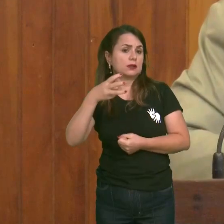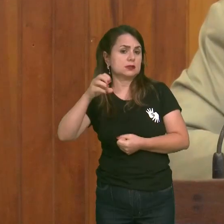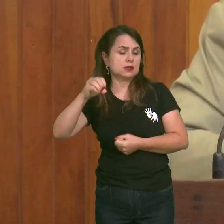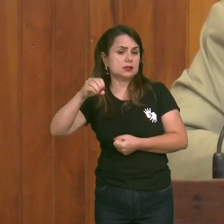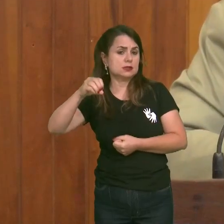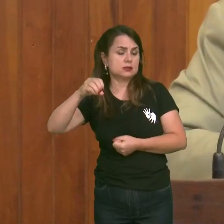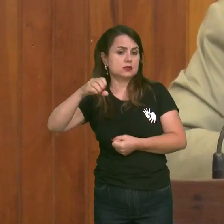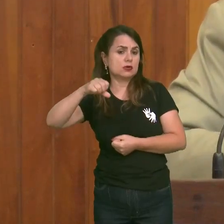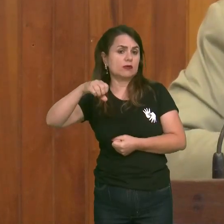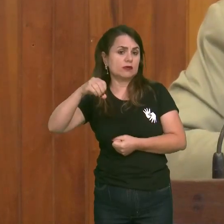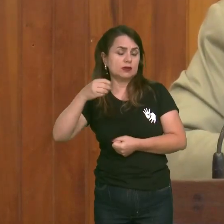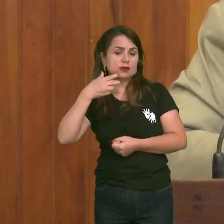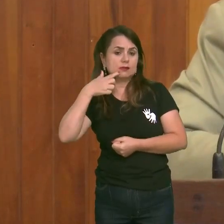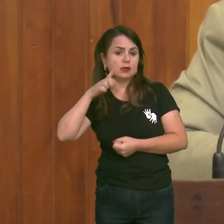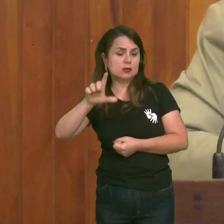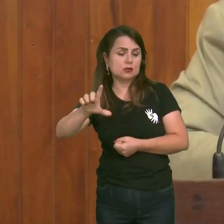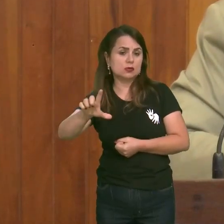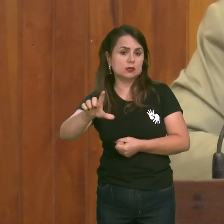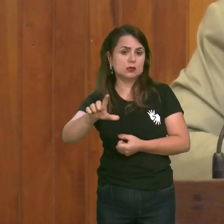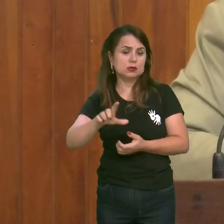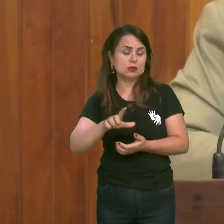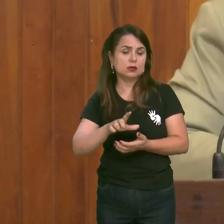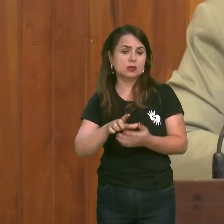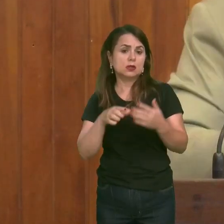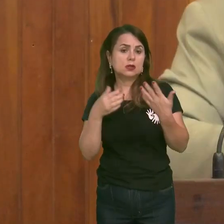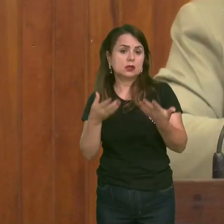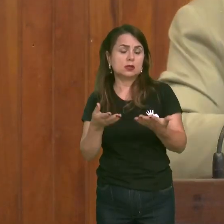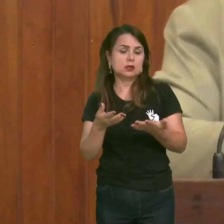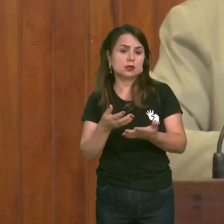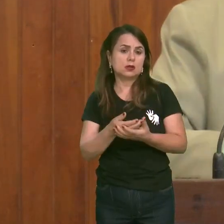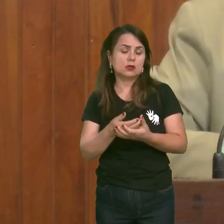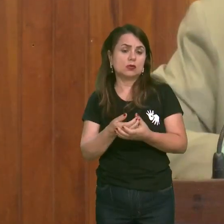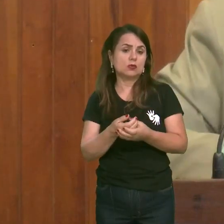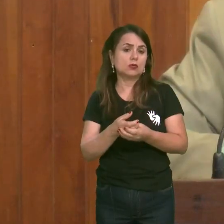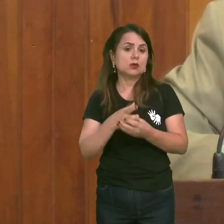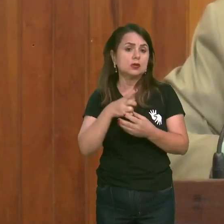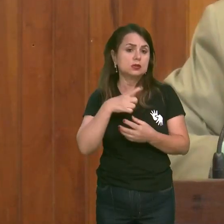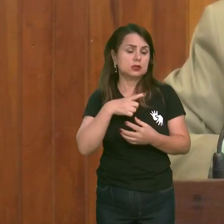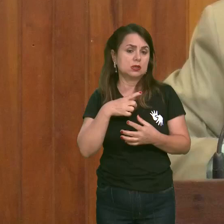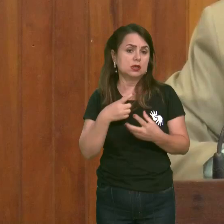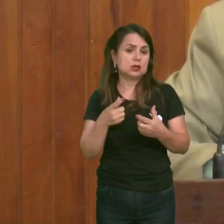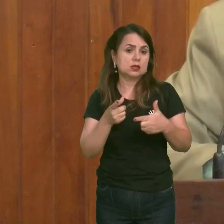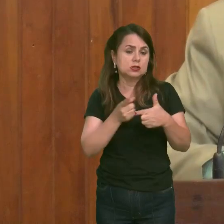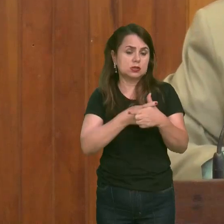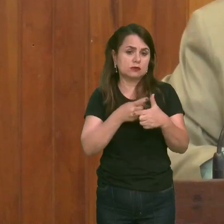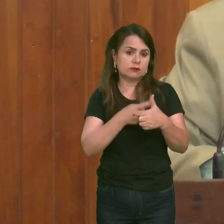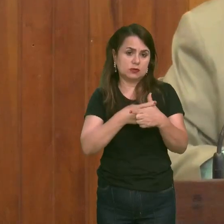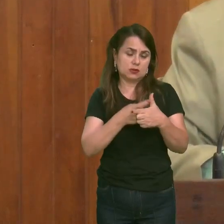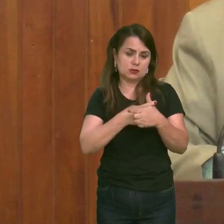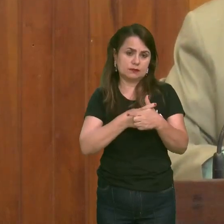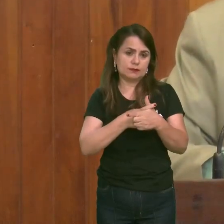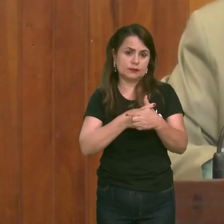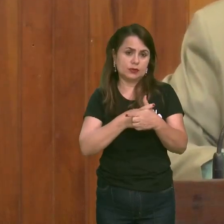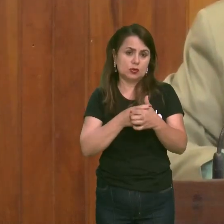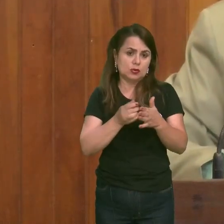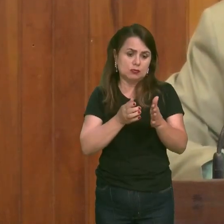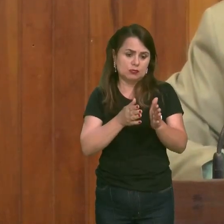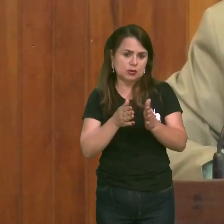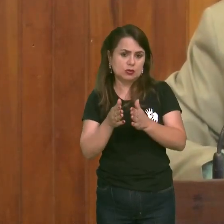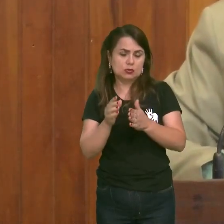deste valor 140 milhões tratava-se de dívida flutuante as dívidas de curto prazo o restante